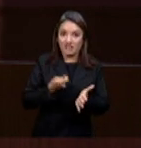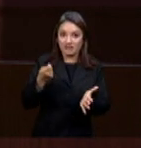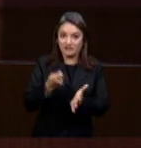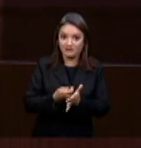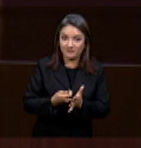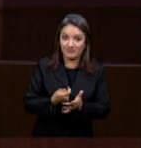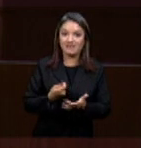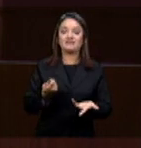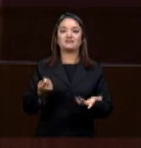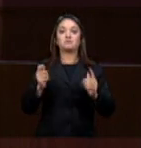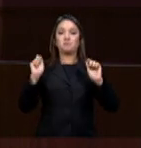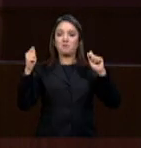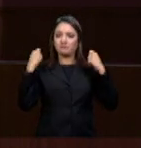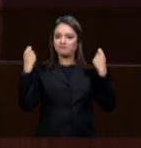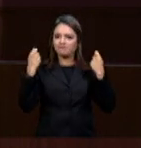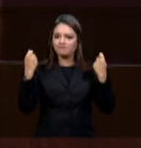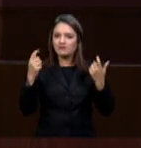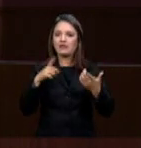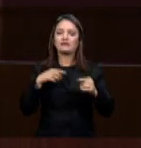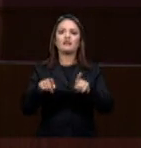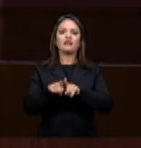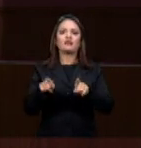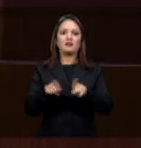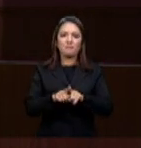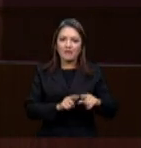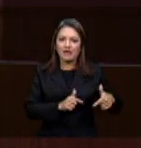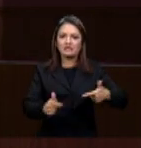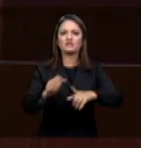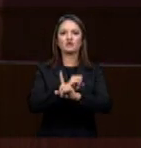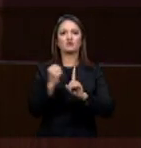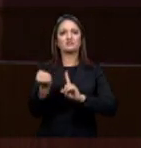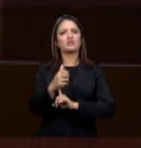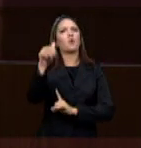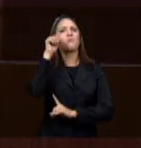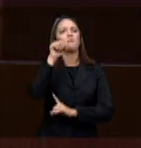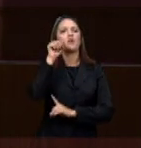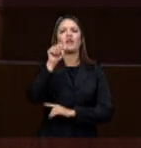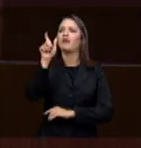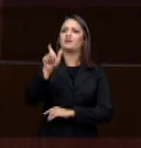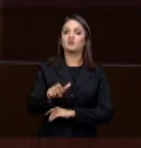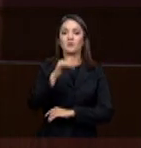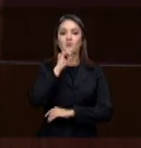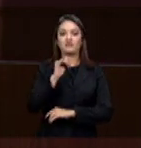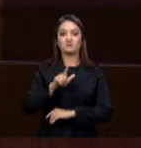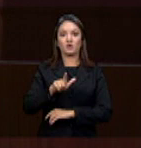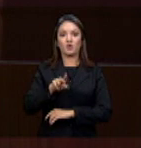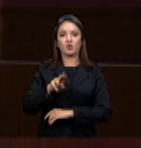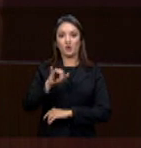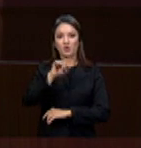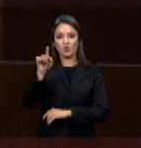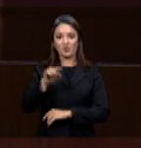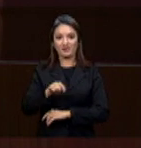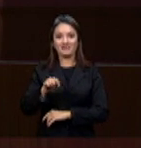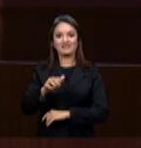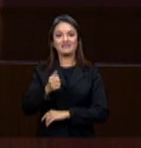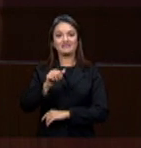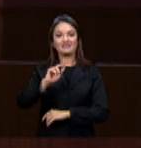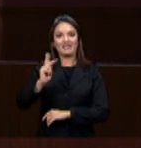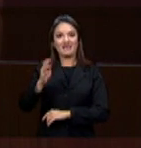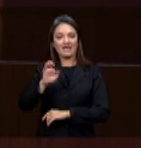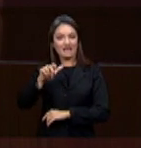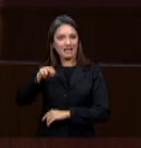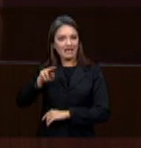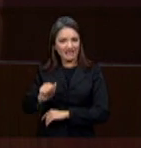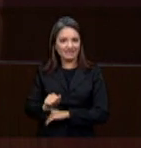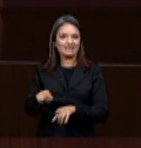é muito um corada no papel de mulheres mulheres como Luiza Helena e seu grupo mulheres do